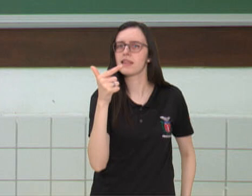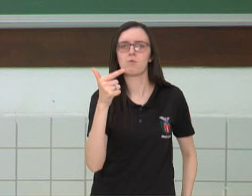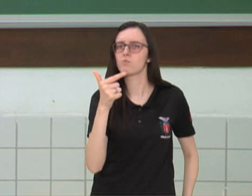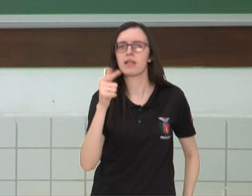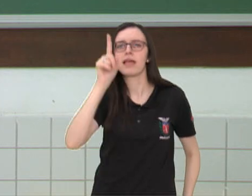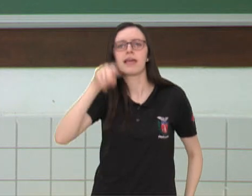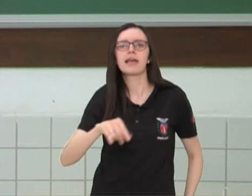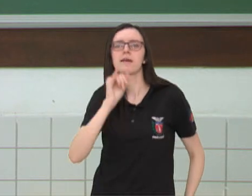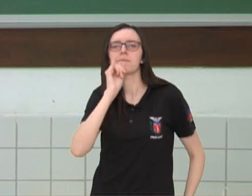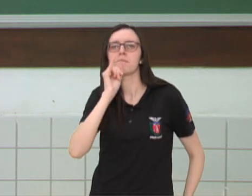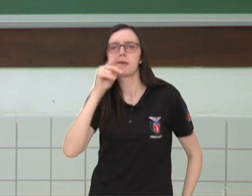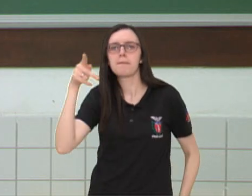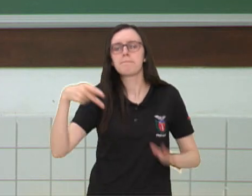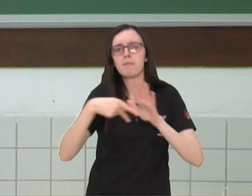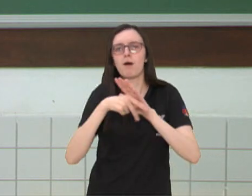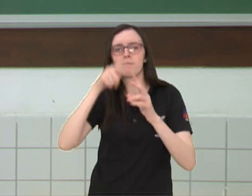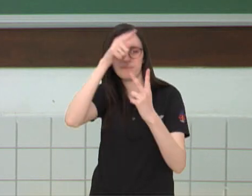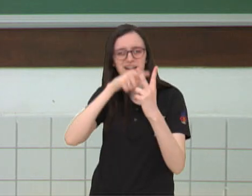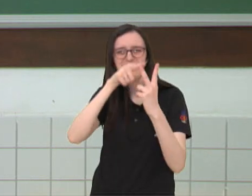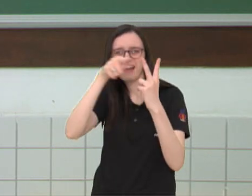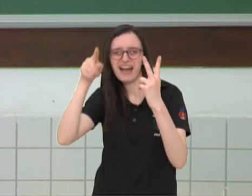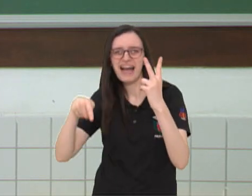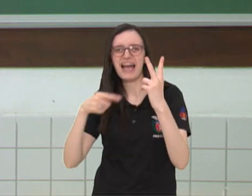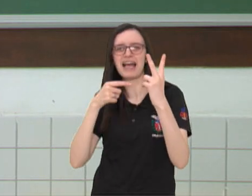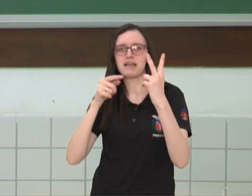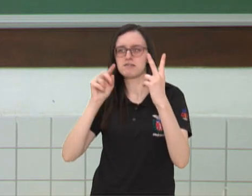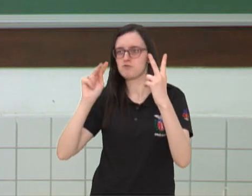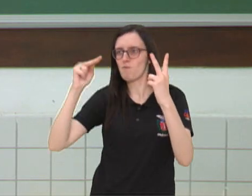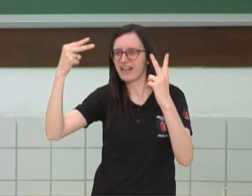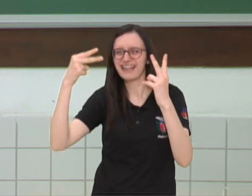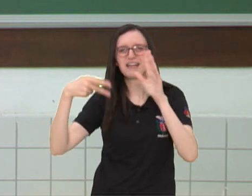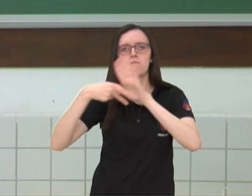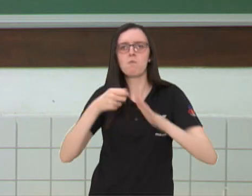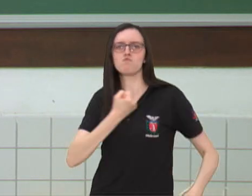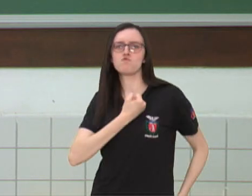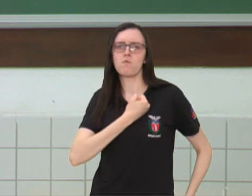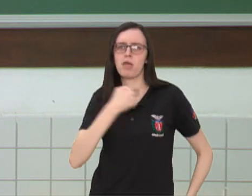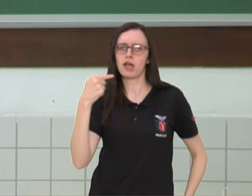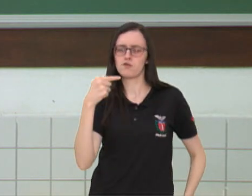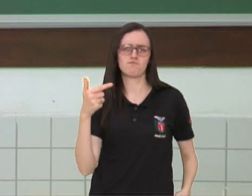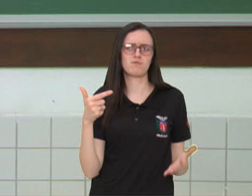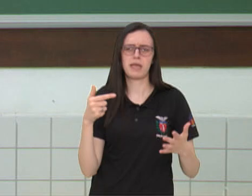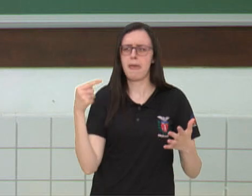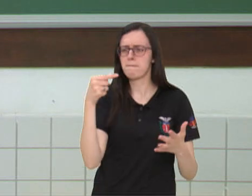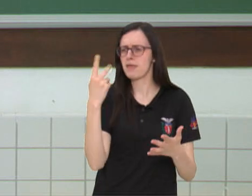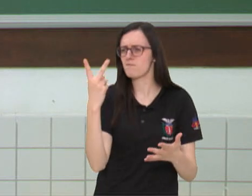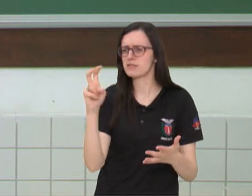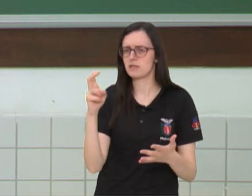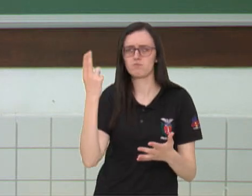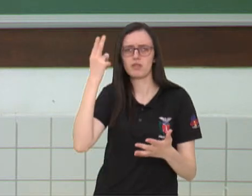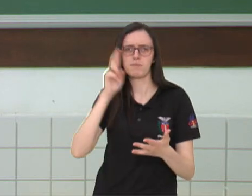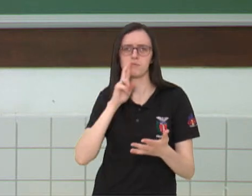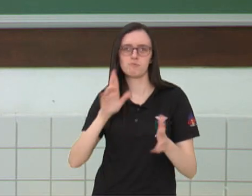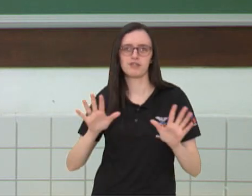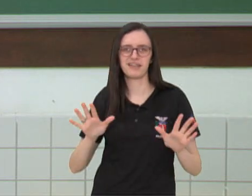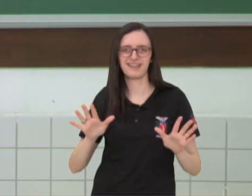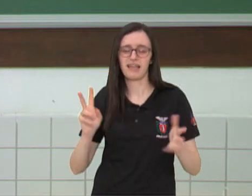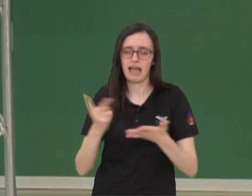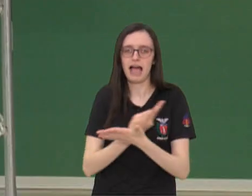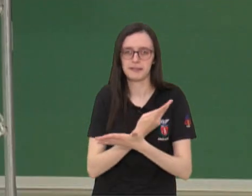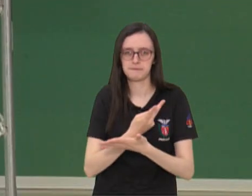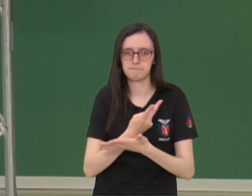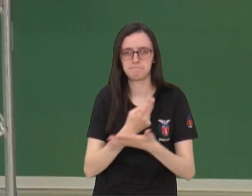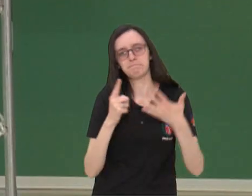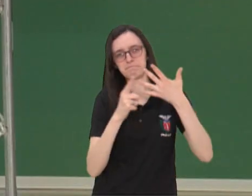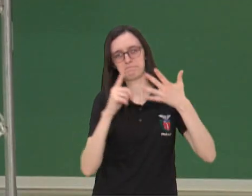do número negativo. E se você isolar o x² também vai cair numa raiz quadrada de menos 25, quer dizer, não tem como resolver. Então, incorreta a